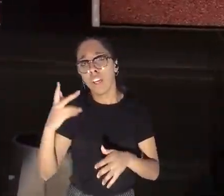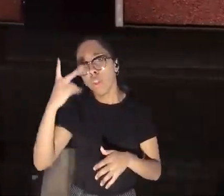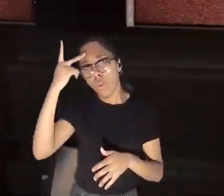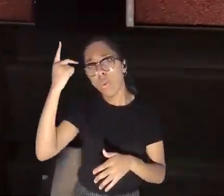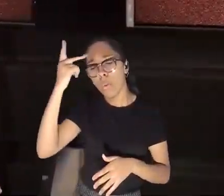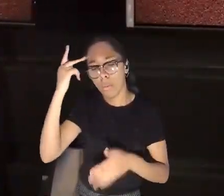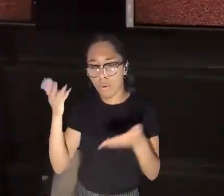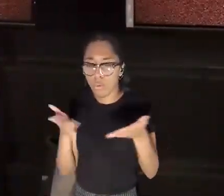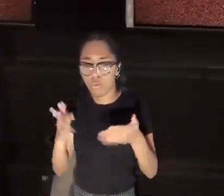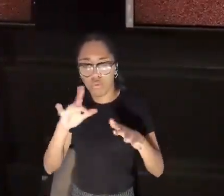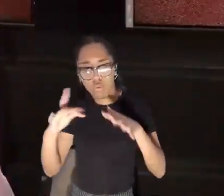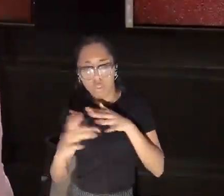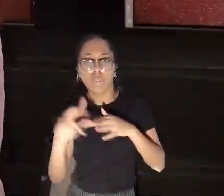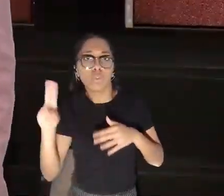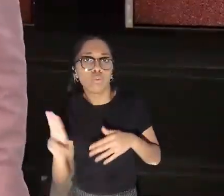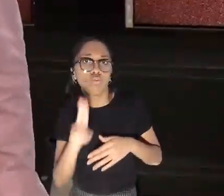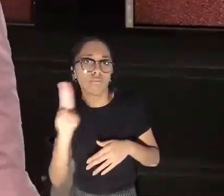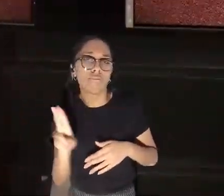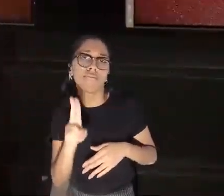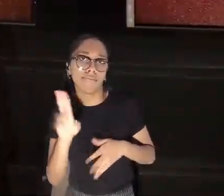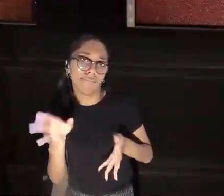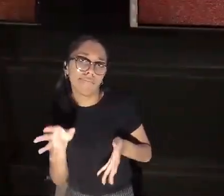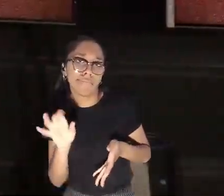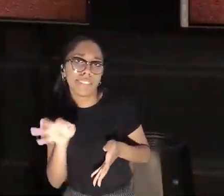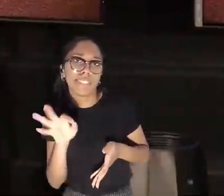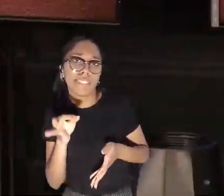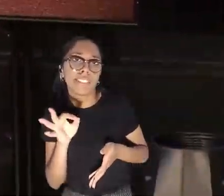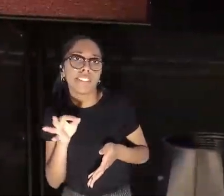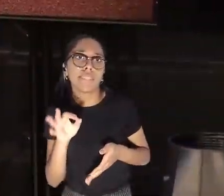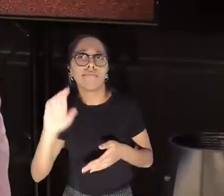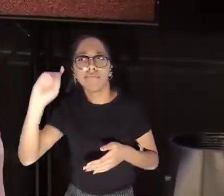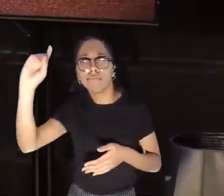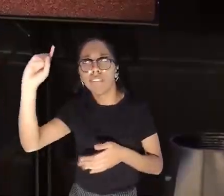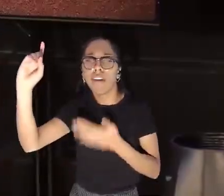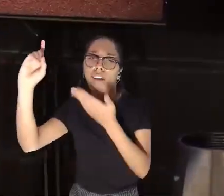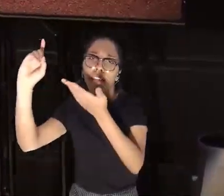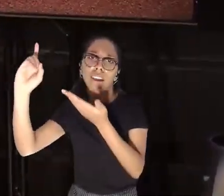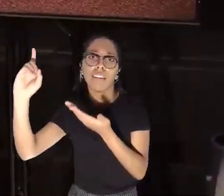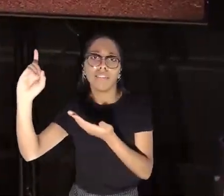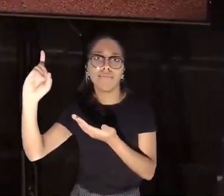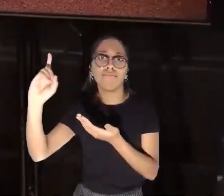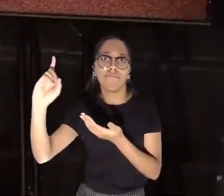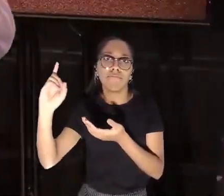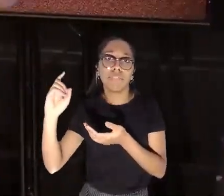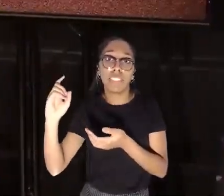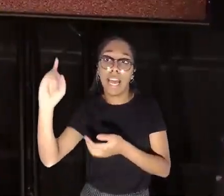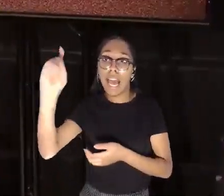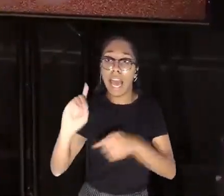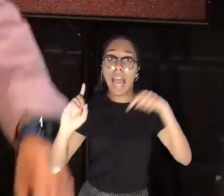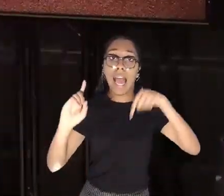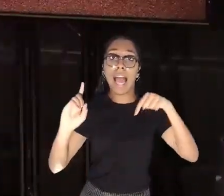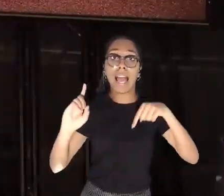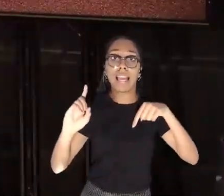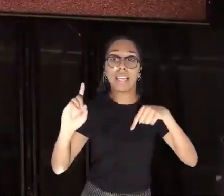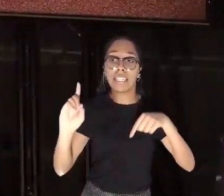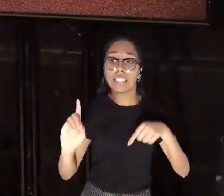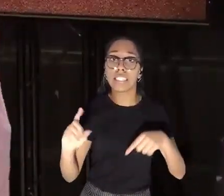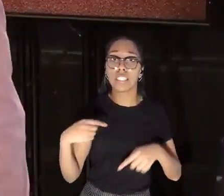mais bombado da internet. As lives de Jesus seriam lives